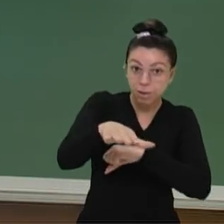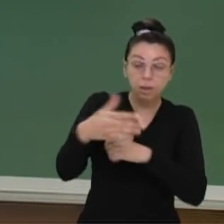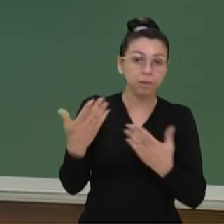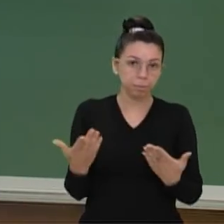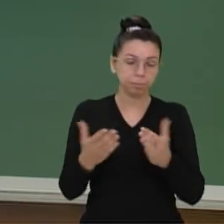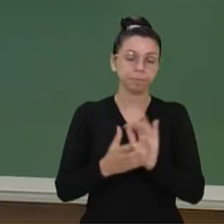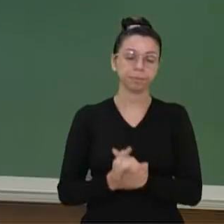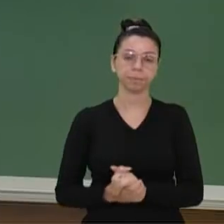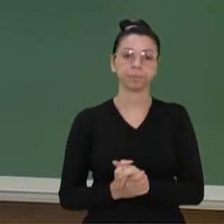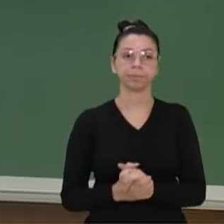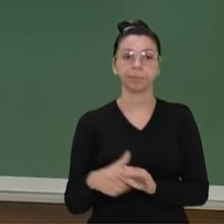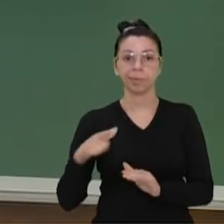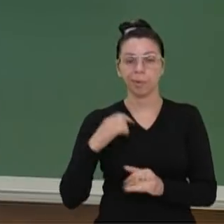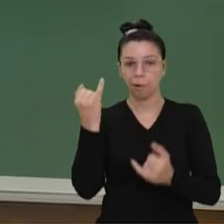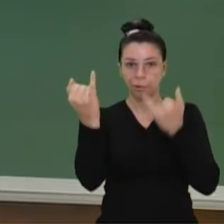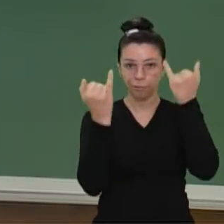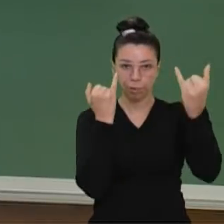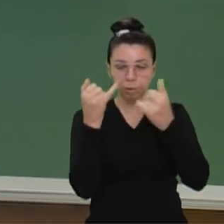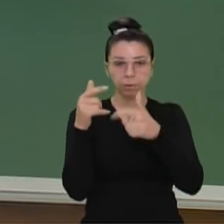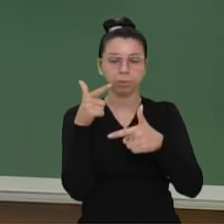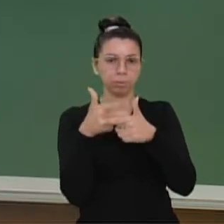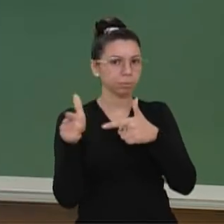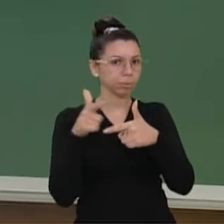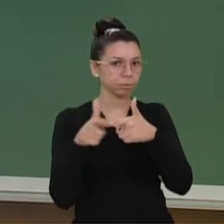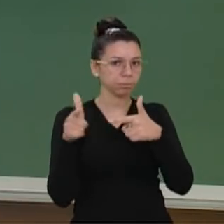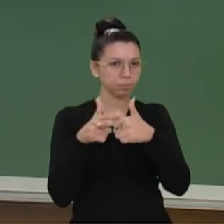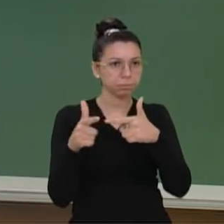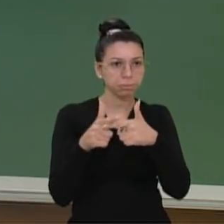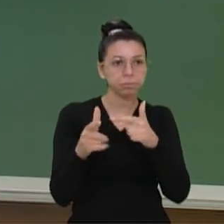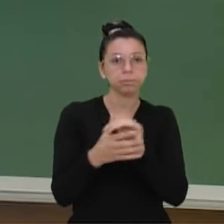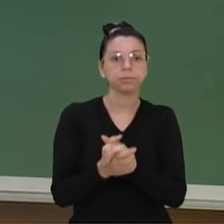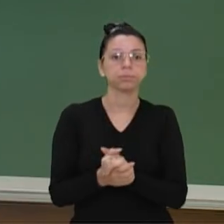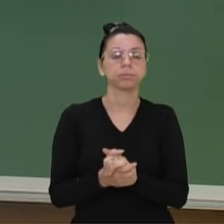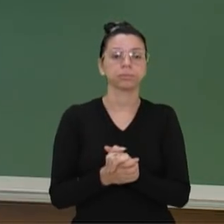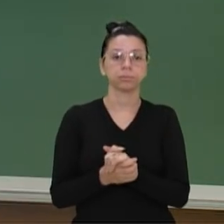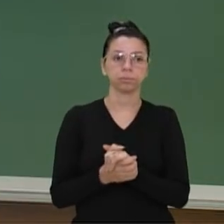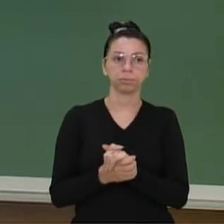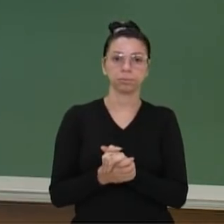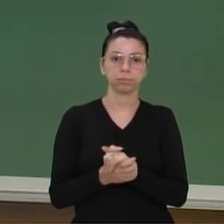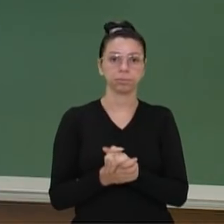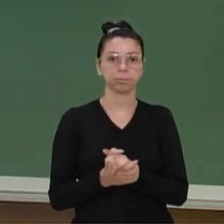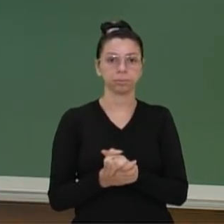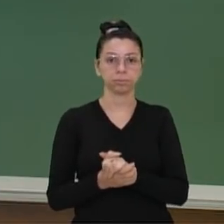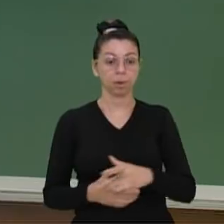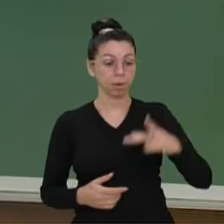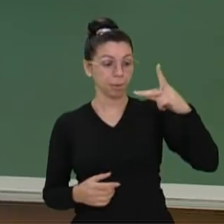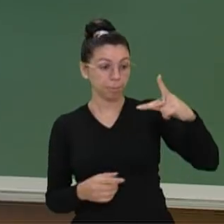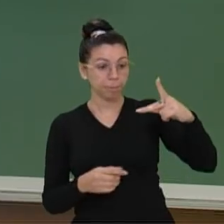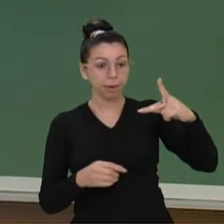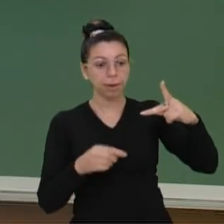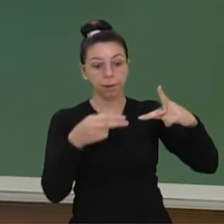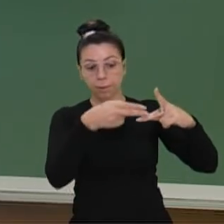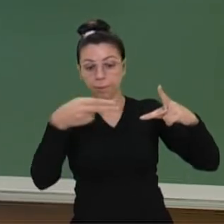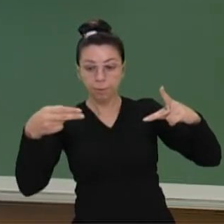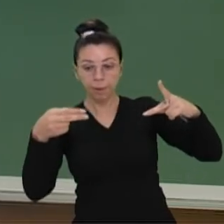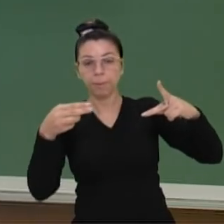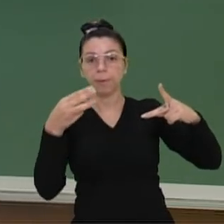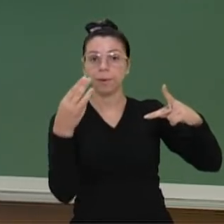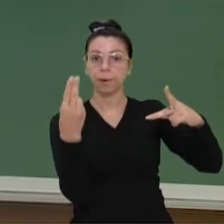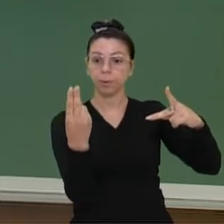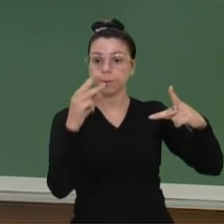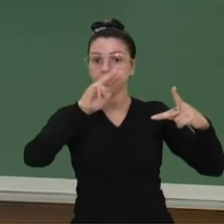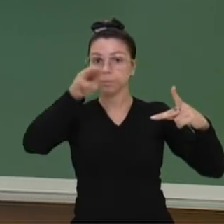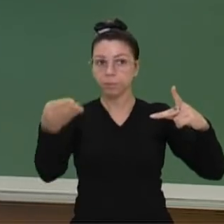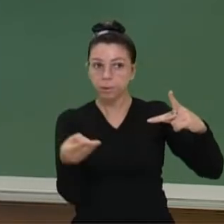tela, tirando as informações do problema, você vai pegar a lei de formação aqui de P igual a 2 milhões vezes